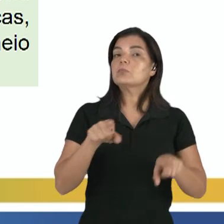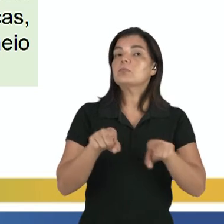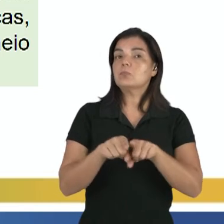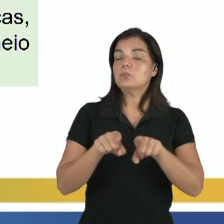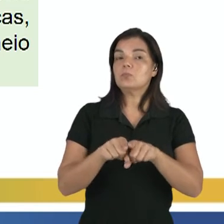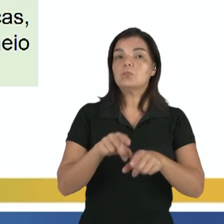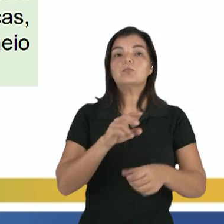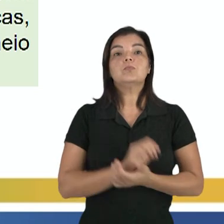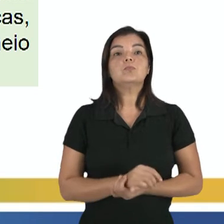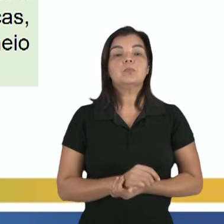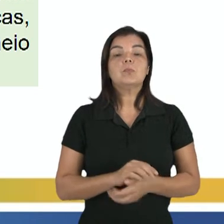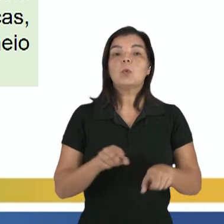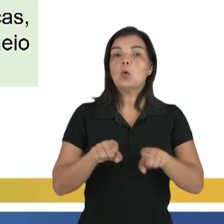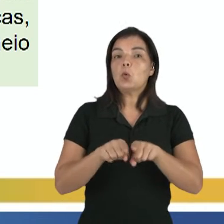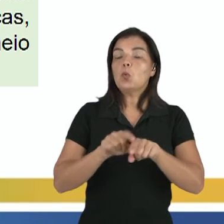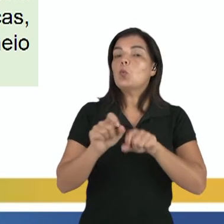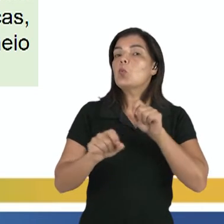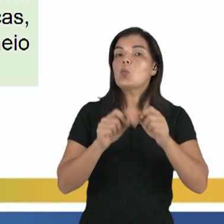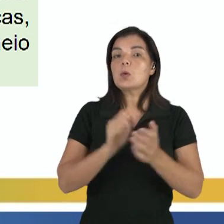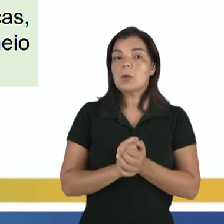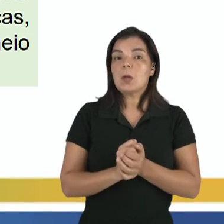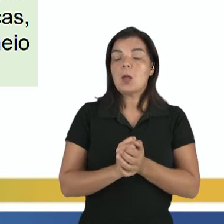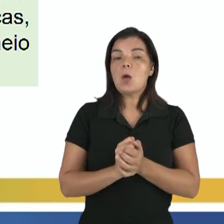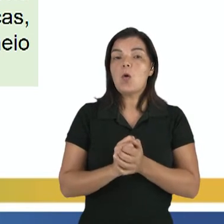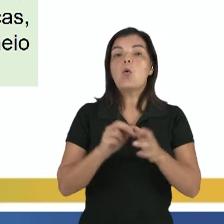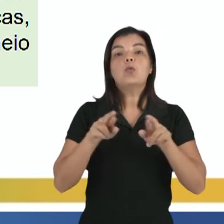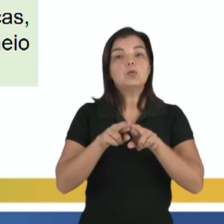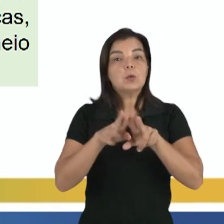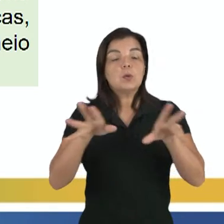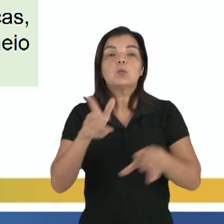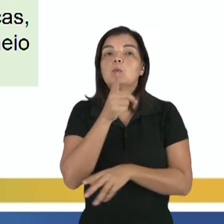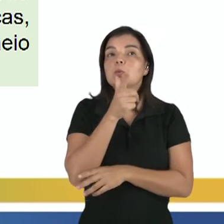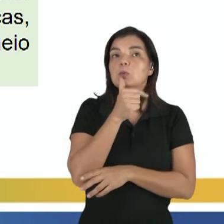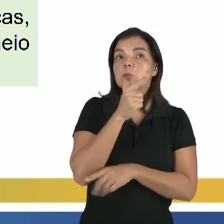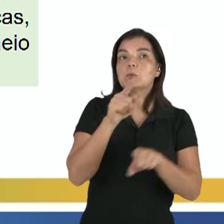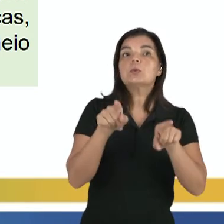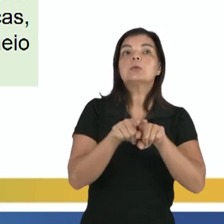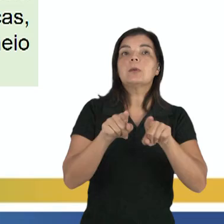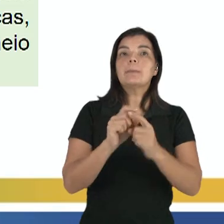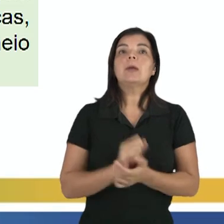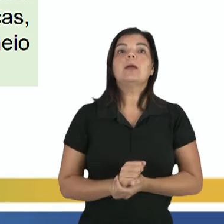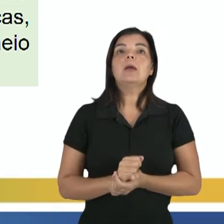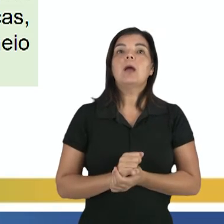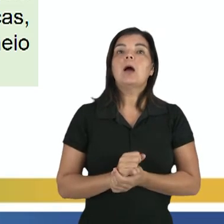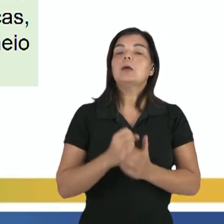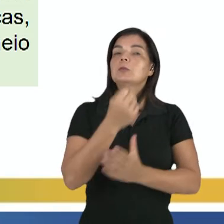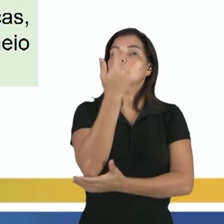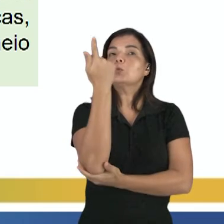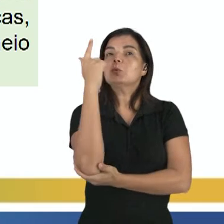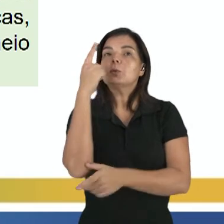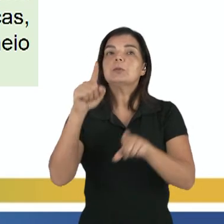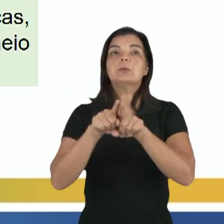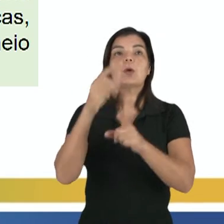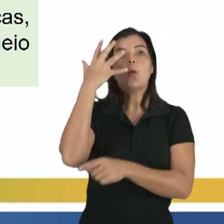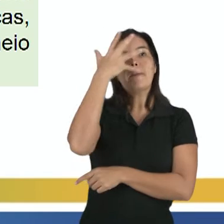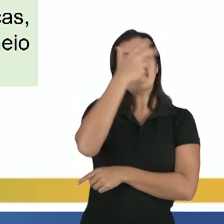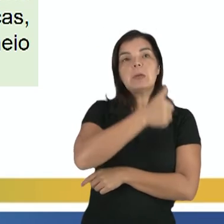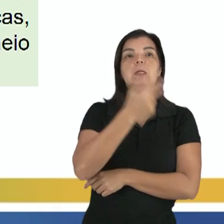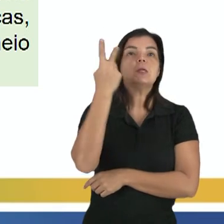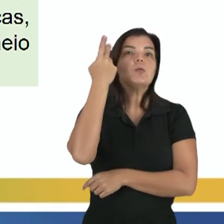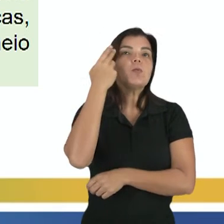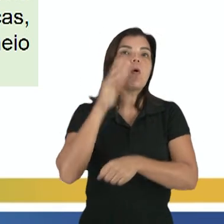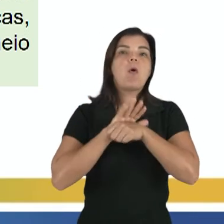preservar os recursos hídricos, as características geológicas, culturais, além das belezas